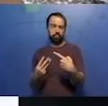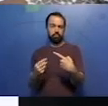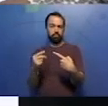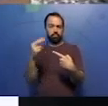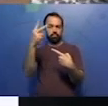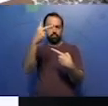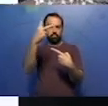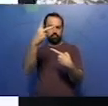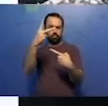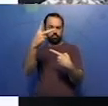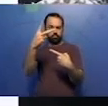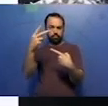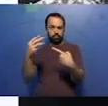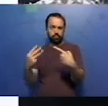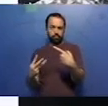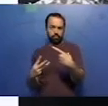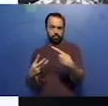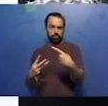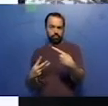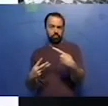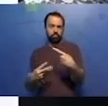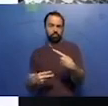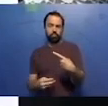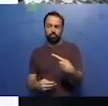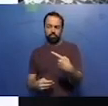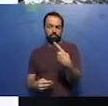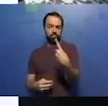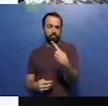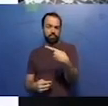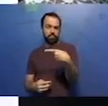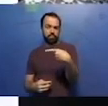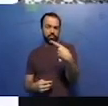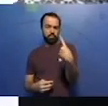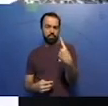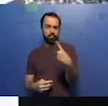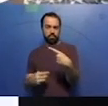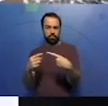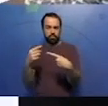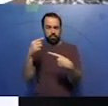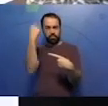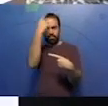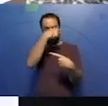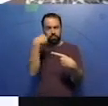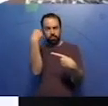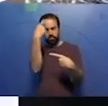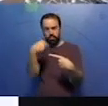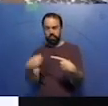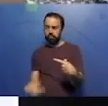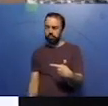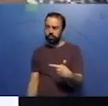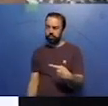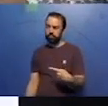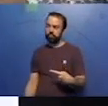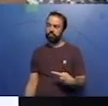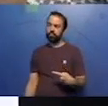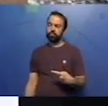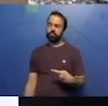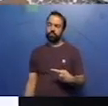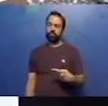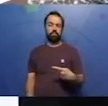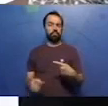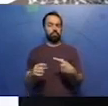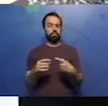2 está aqui e o 3 aqui. E o ponteiro que marcam as horas, ele está aqui, ó. Significa que eu